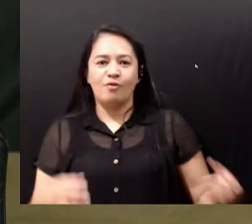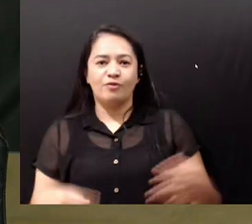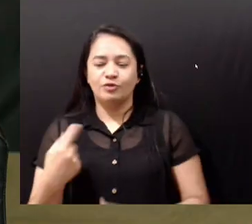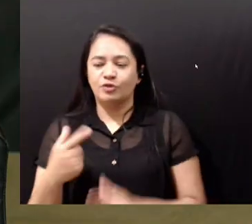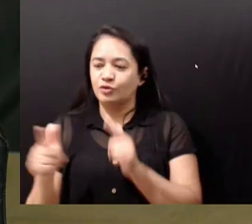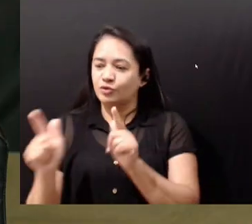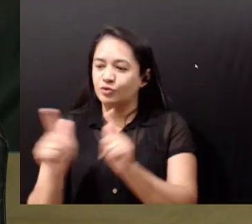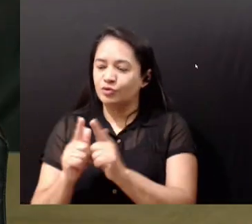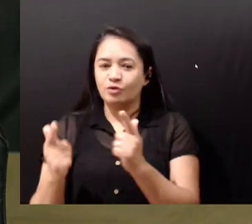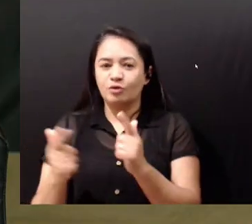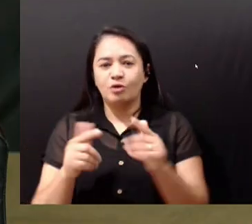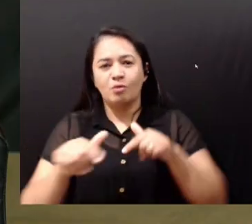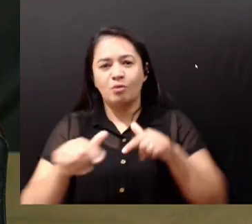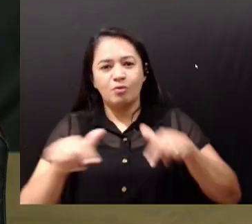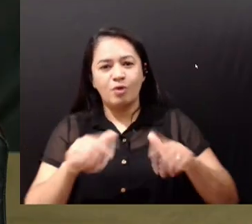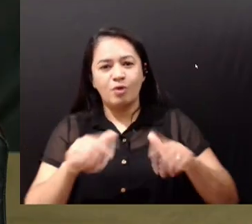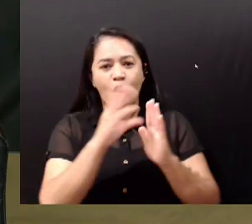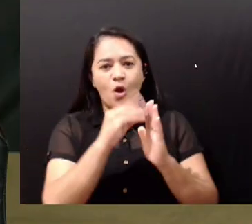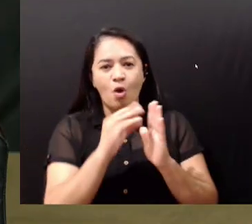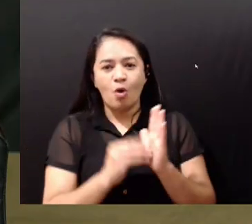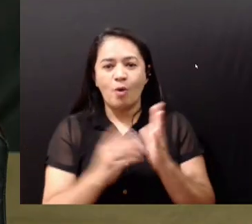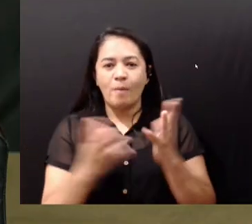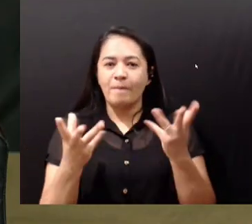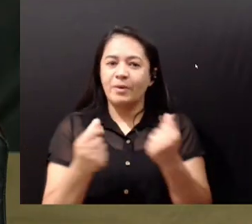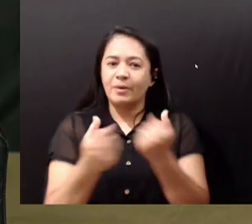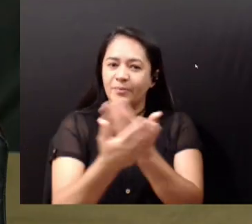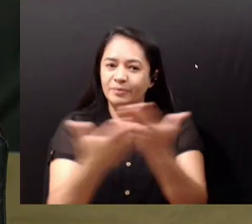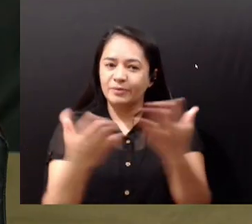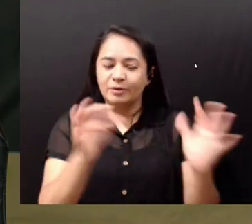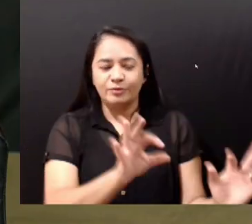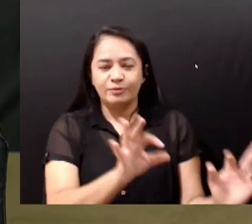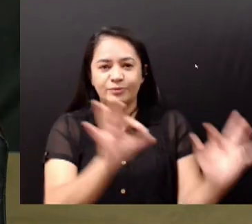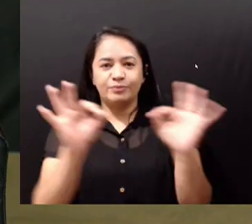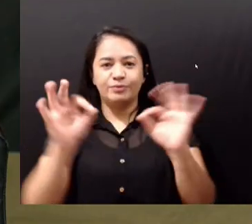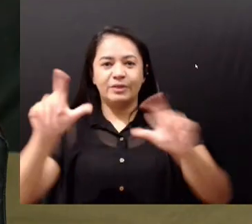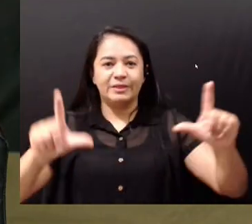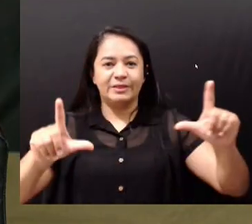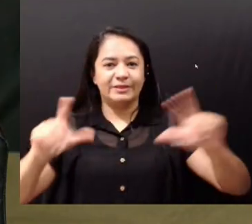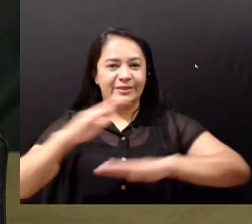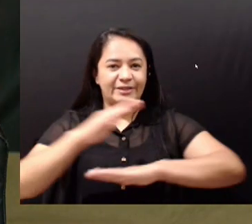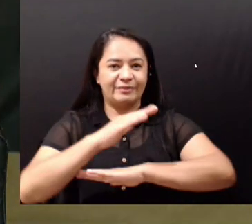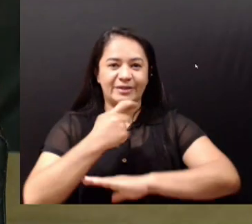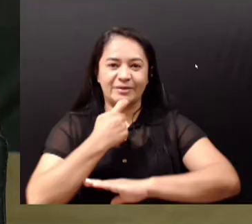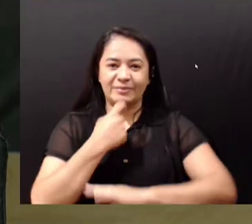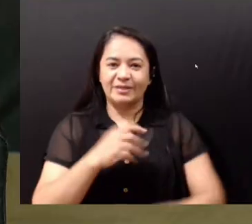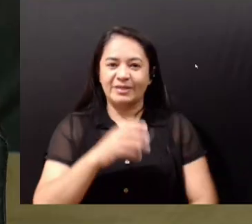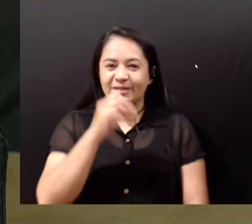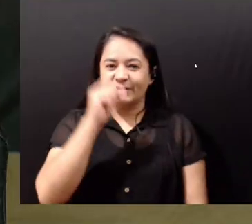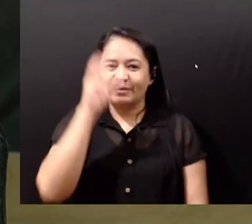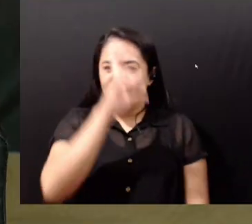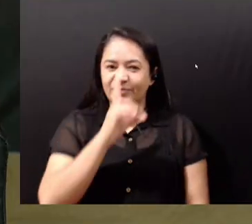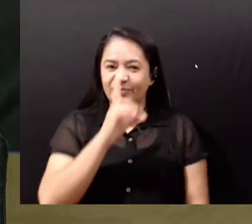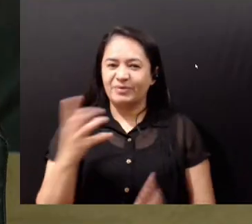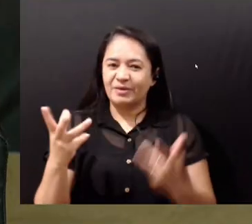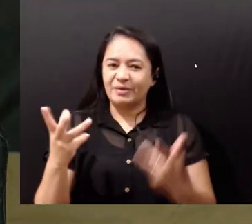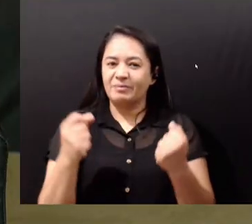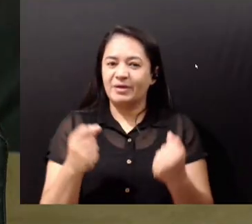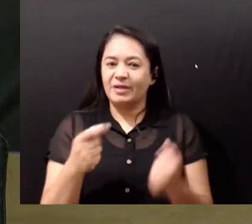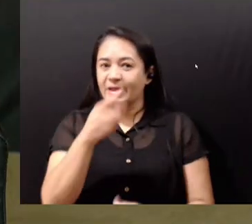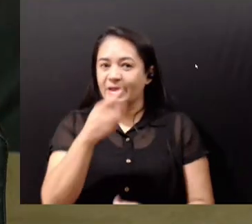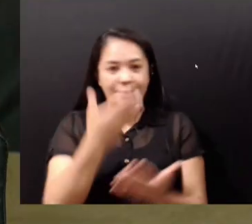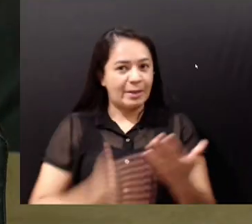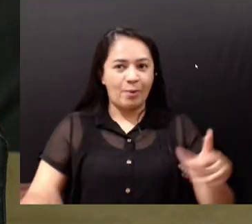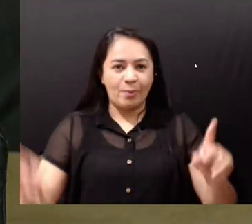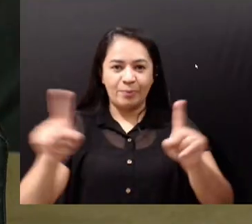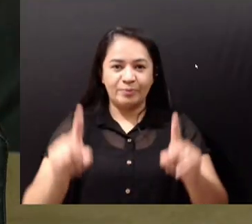um conteúdo maravilhoso para você assistir TV Câmara Campinas no final de semana. Está sensacional, se eu fosse você eu não perdia, não. Eu desejo a